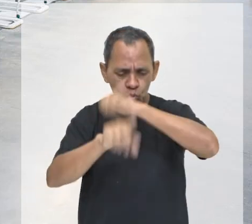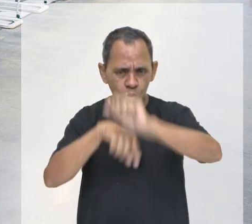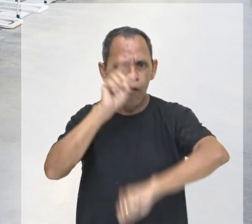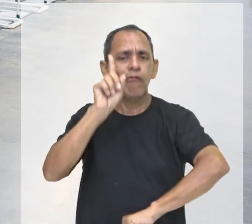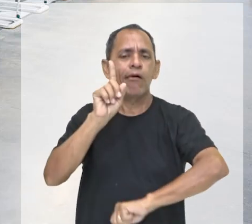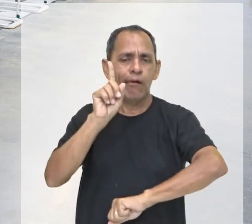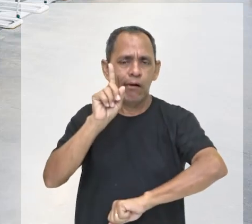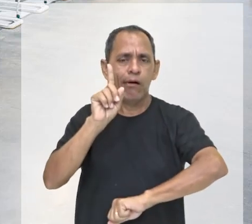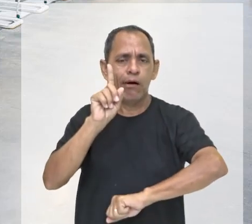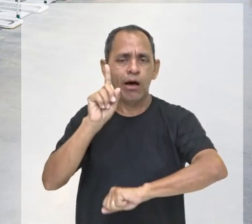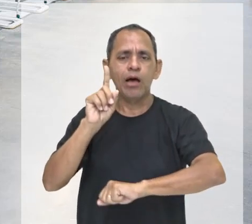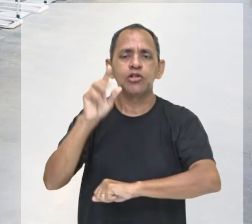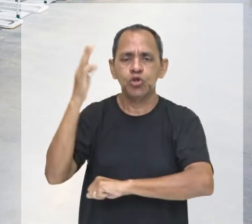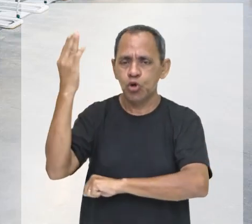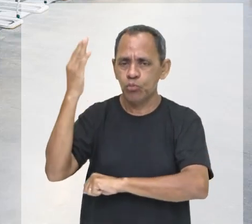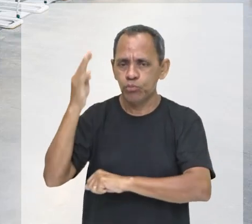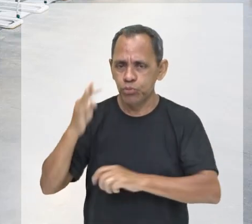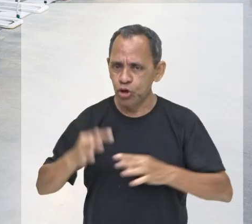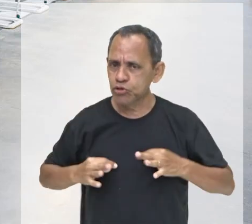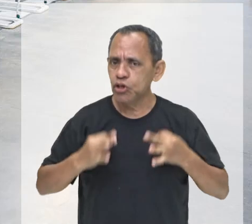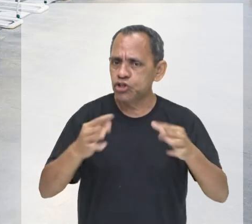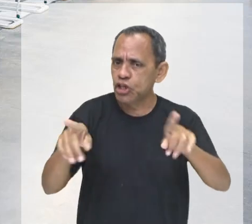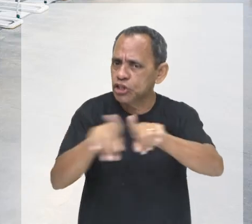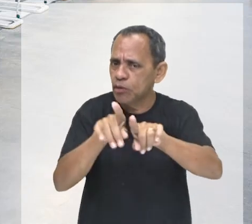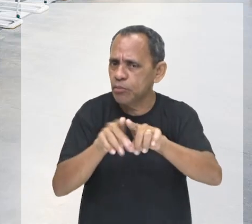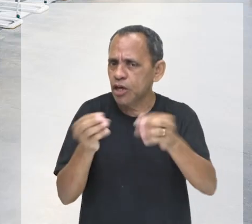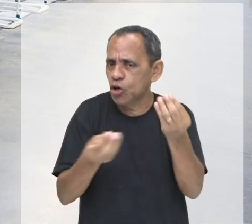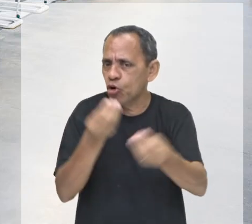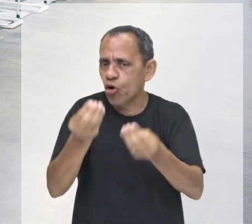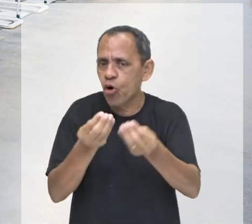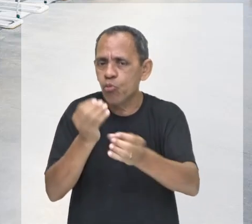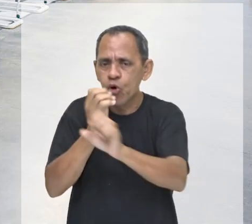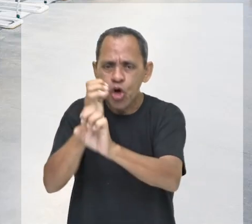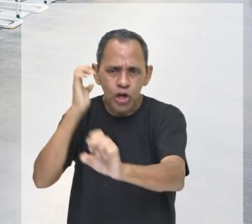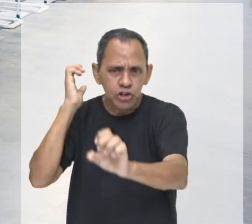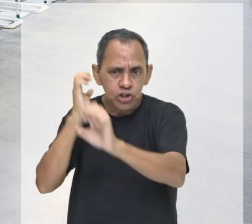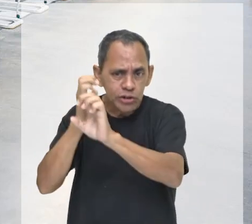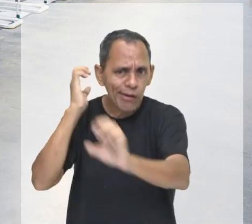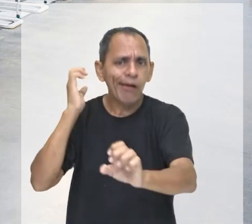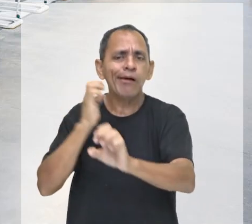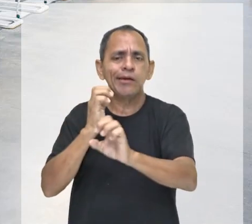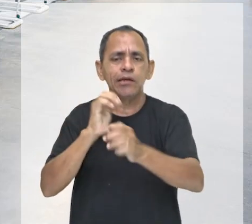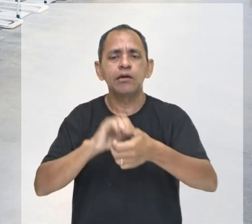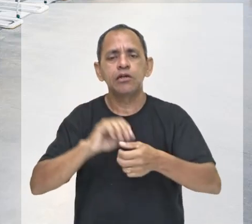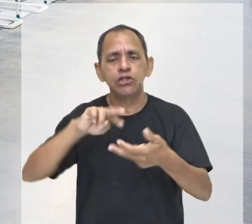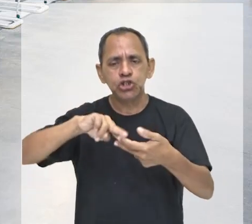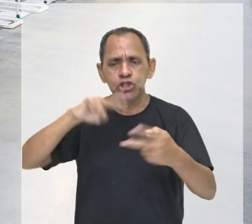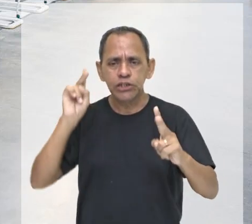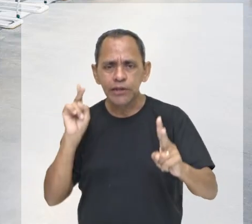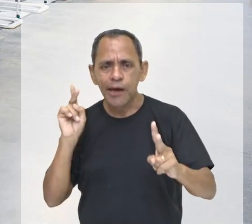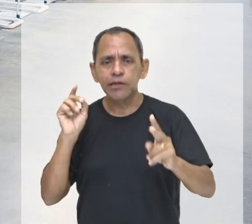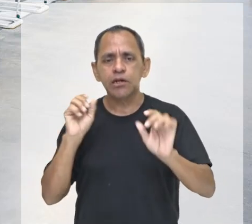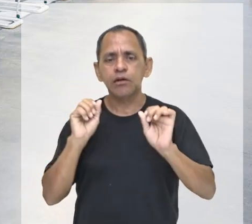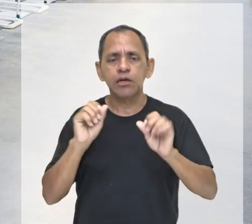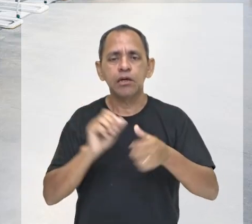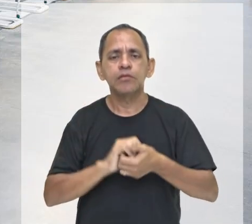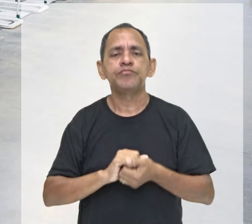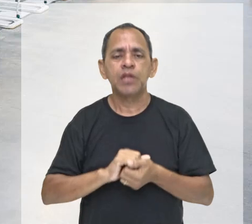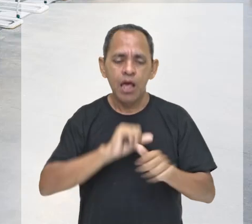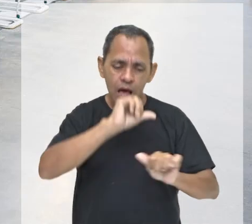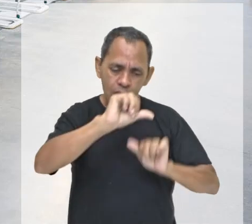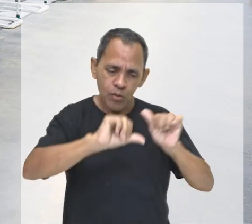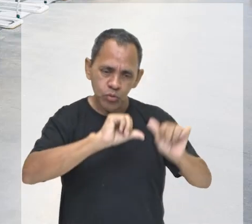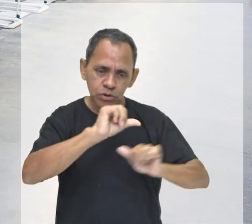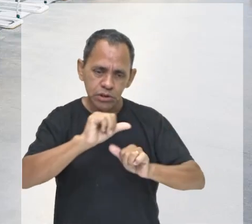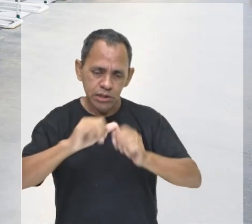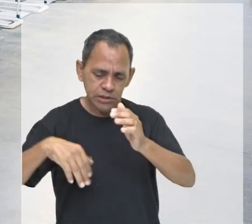da biotecnologia e também dessa engenharia genética, que tem levado principalmente ao quê? Ao